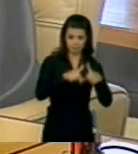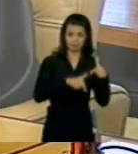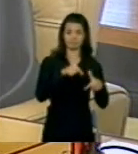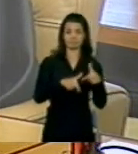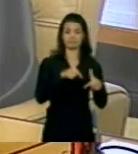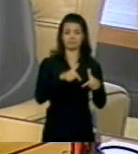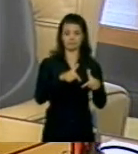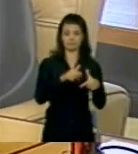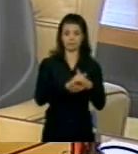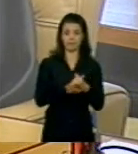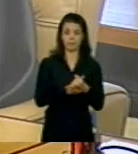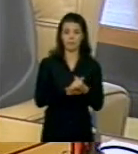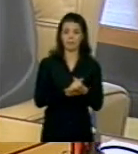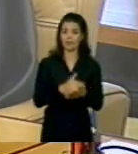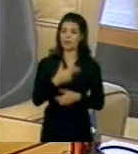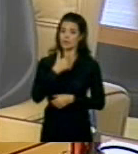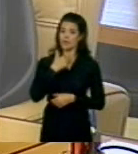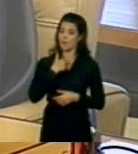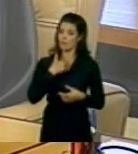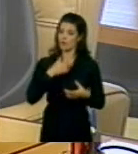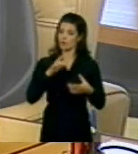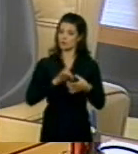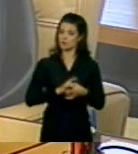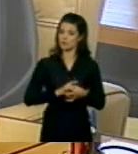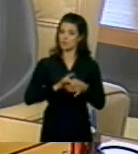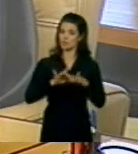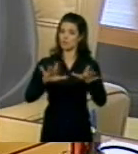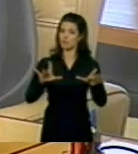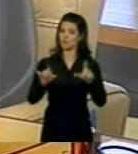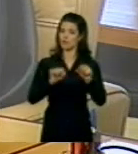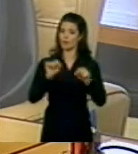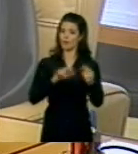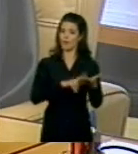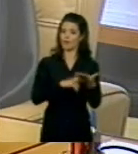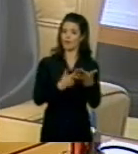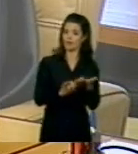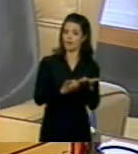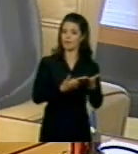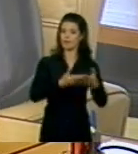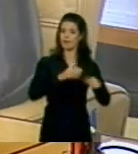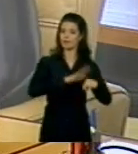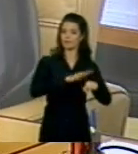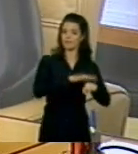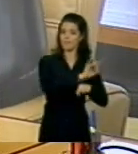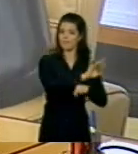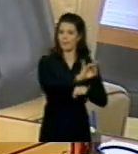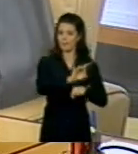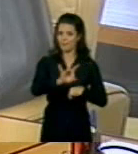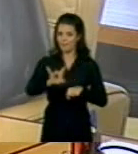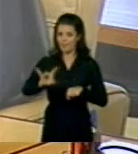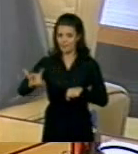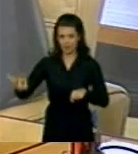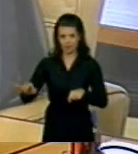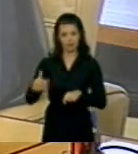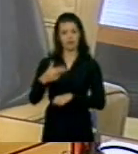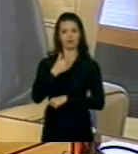constitucional, não se permitindo alargamentos via interpretação extensiva. Sob essa